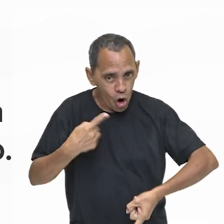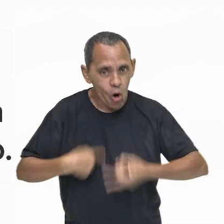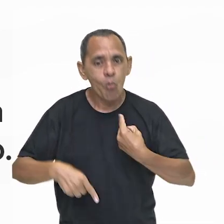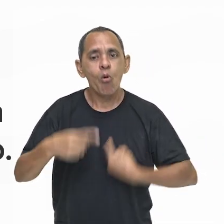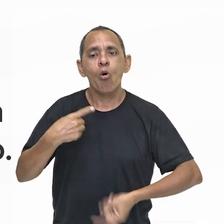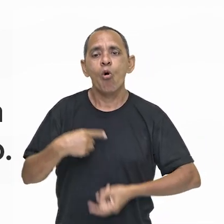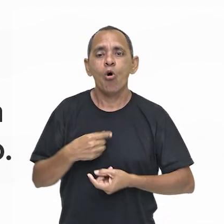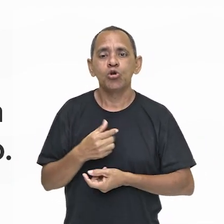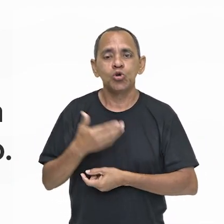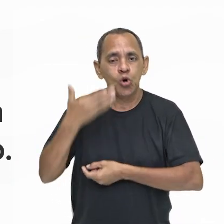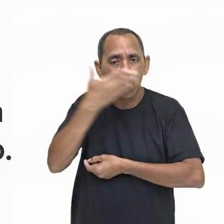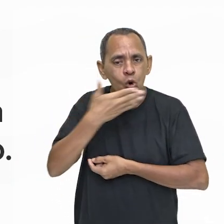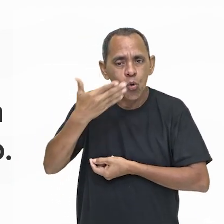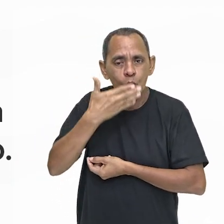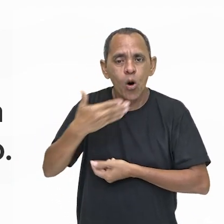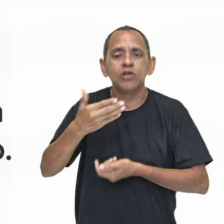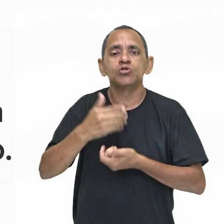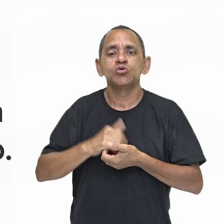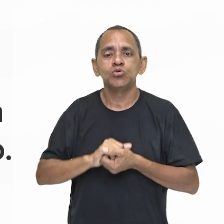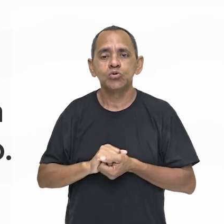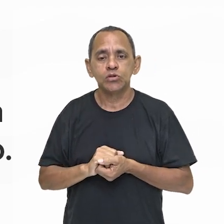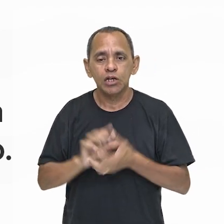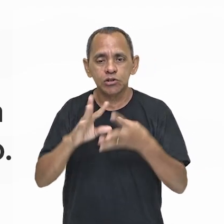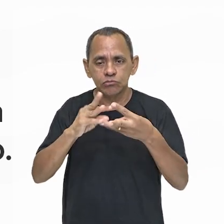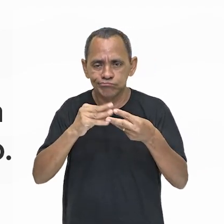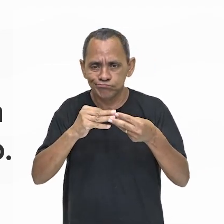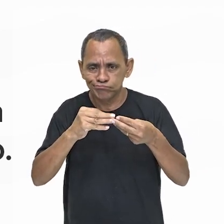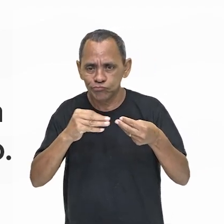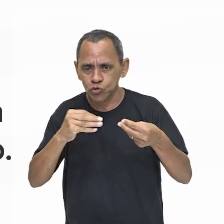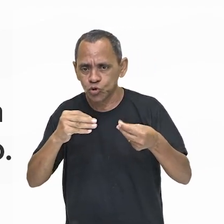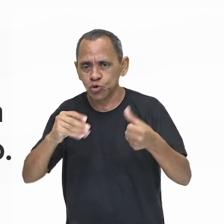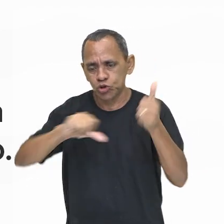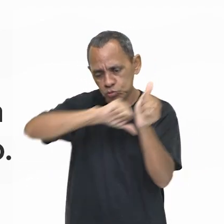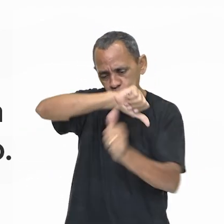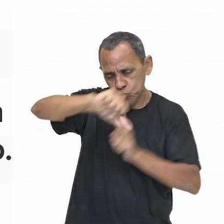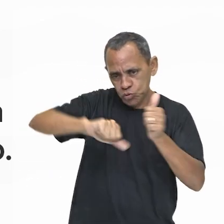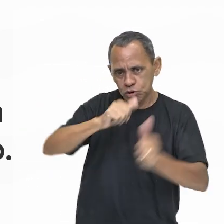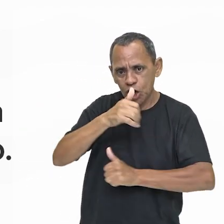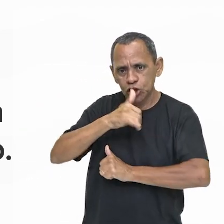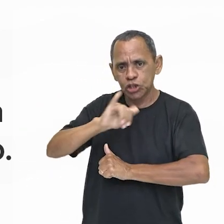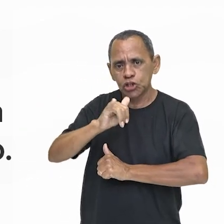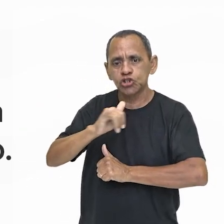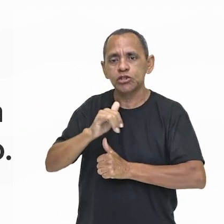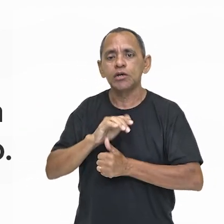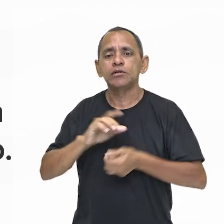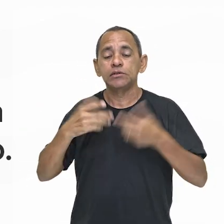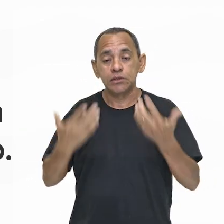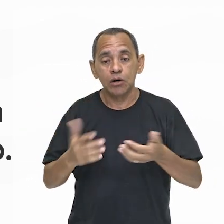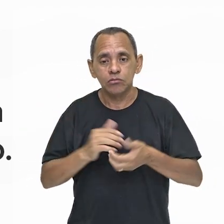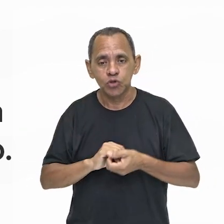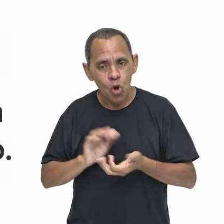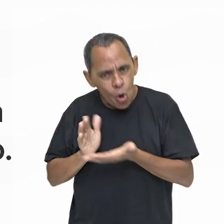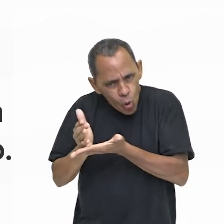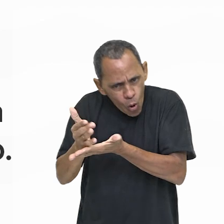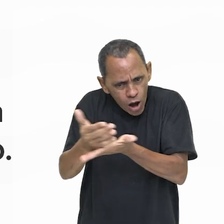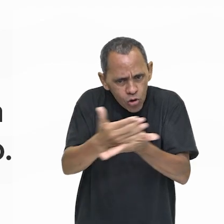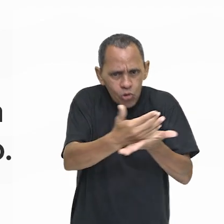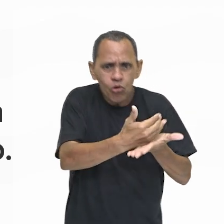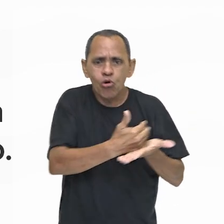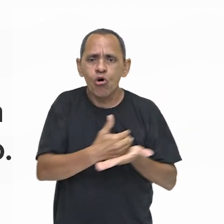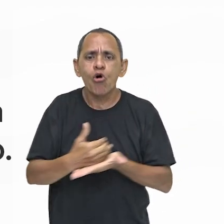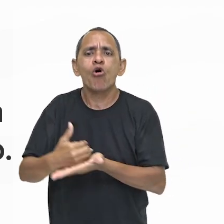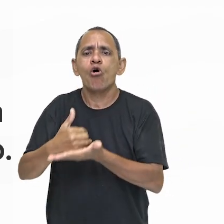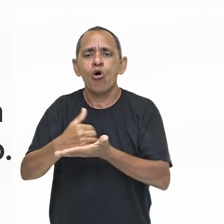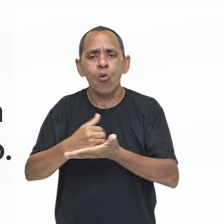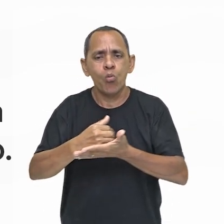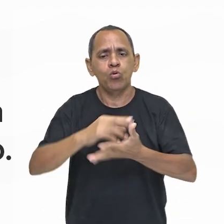é metabolizado e transformado em energia, causando assim o seu acúmulo dentro do nosso corpo. Então, o diabetes